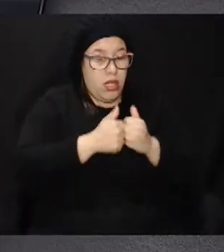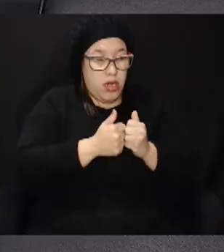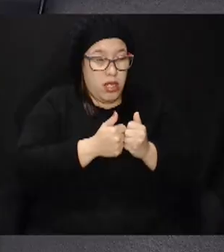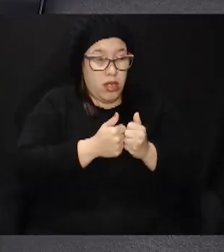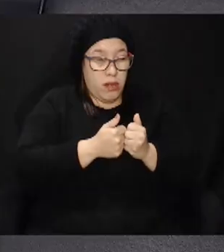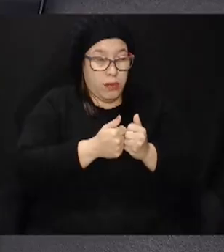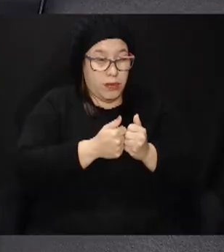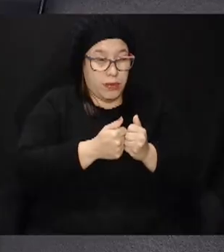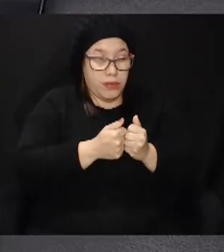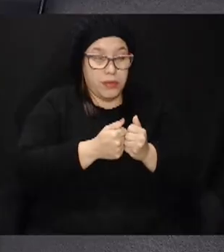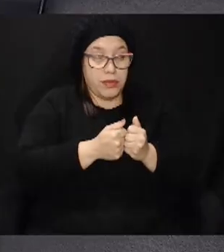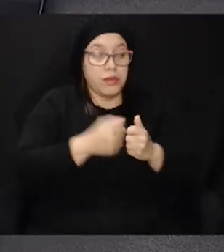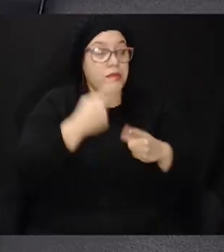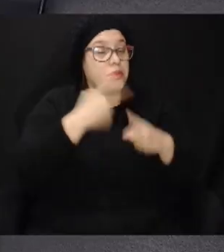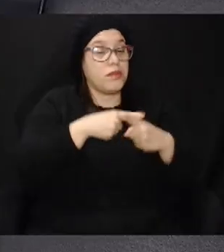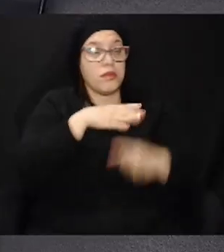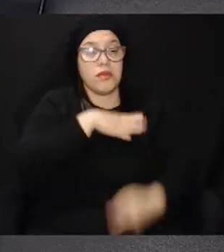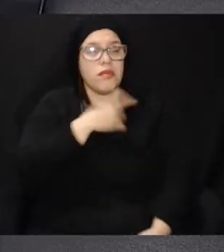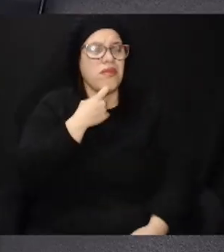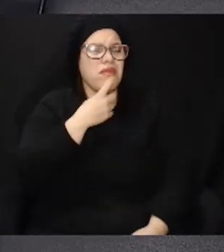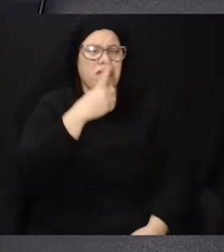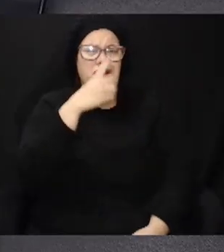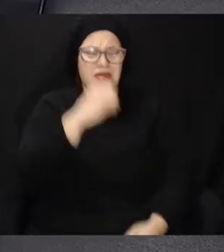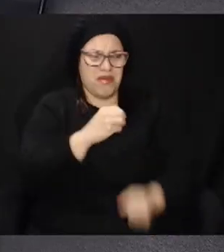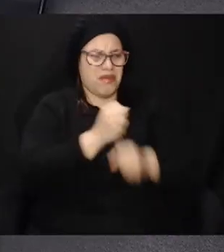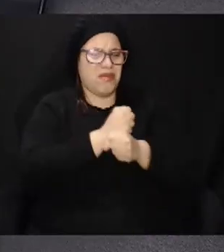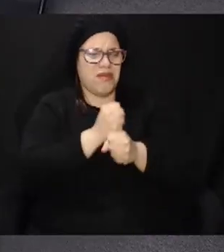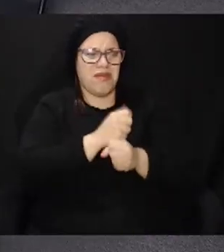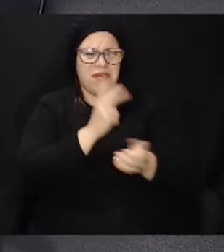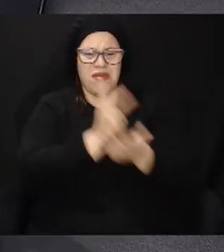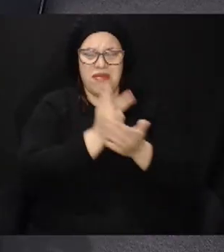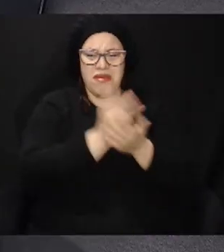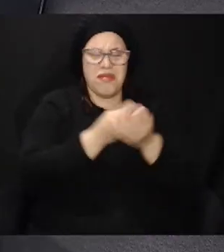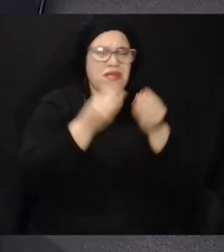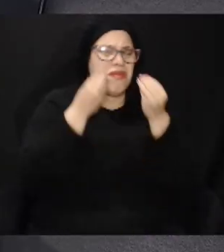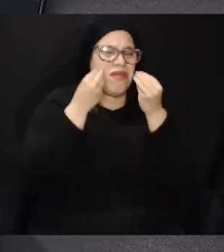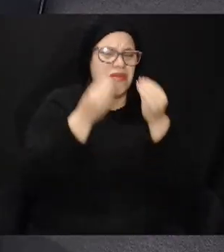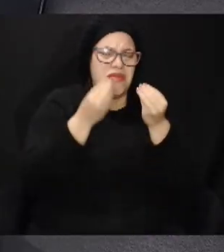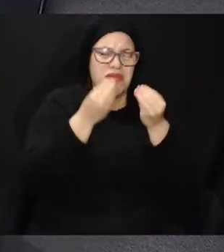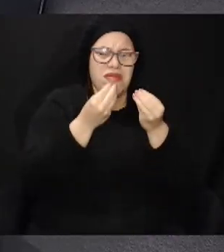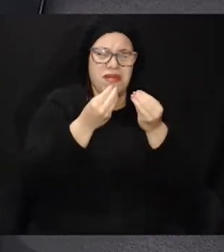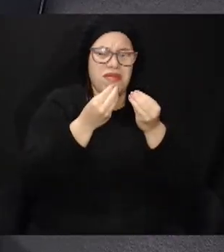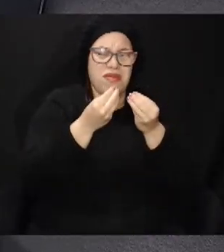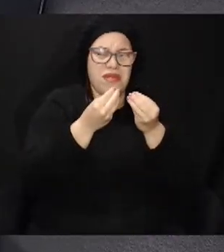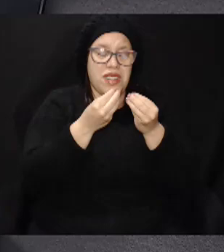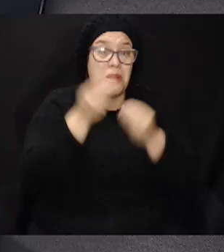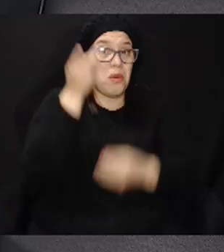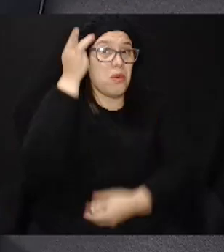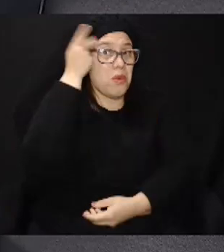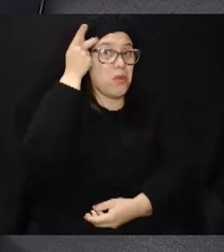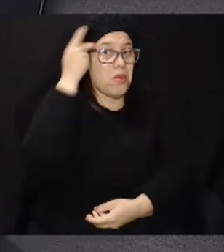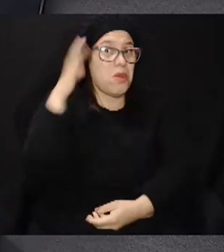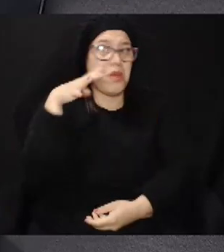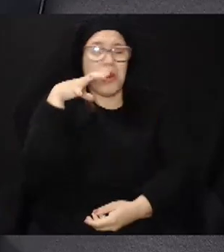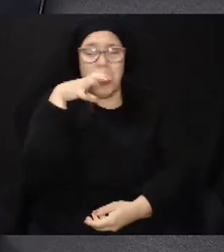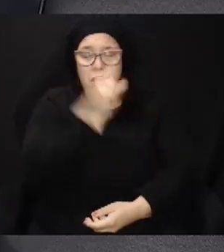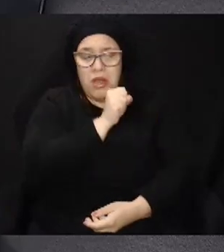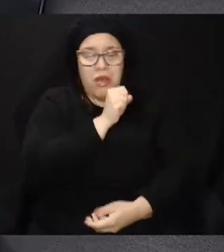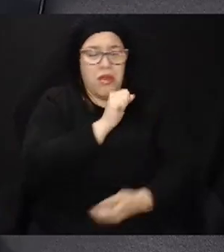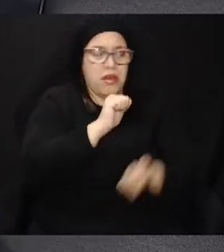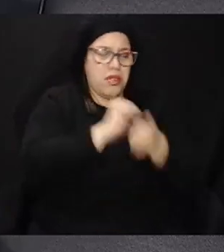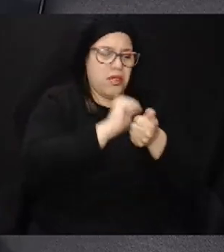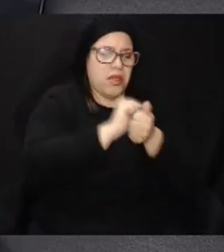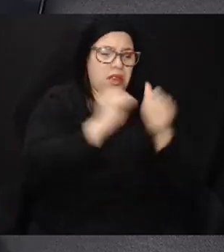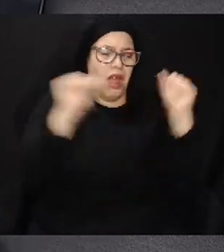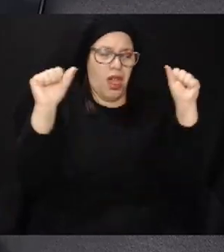porque Campinas, dentro de 10 anos, se nós continuarmos do jeito que está, vai se tornar uma São Paulo muito rápido. A qualidade de vida vai cair, a qualidade